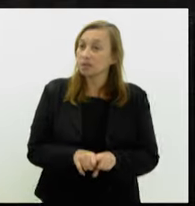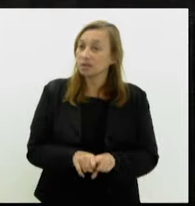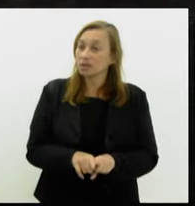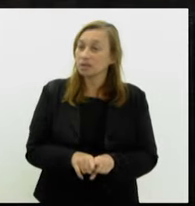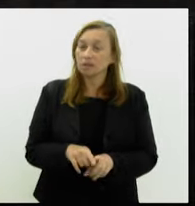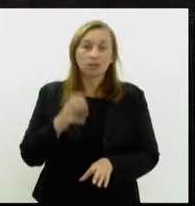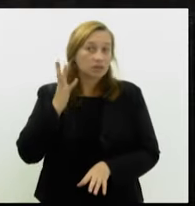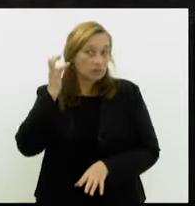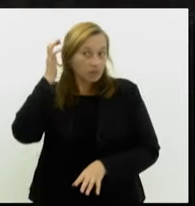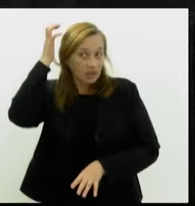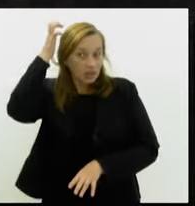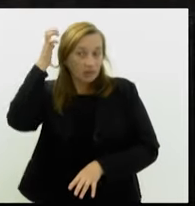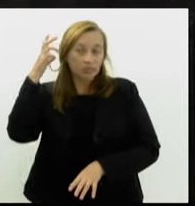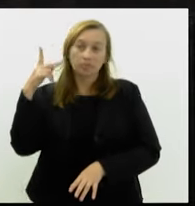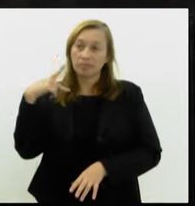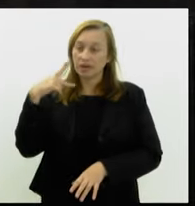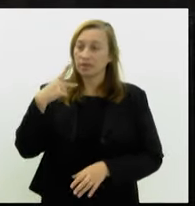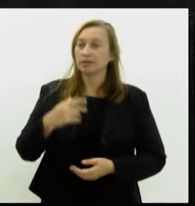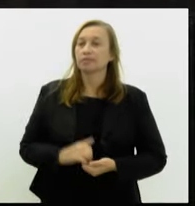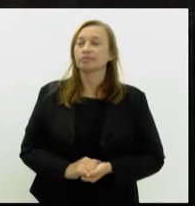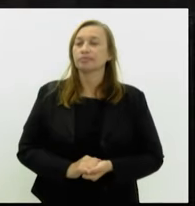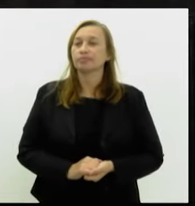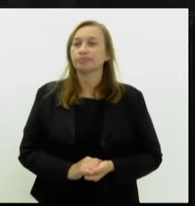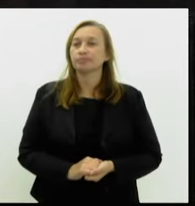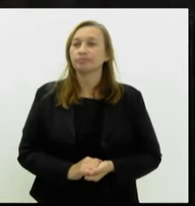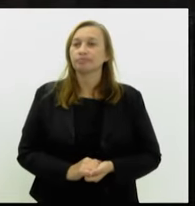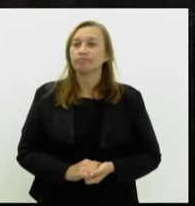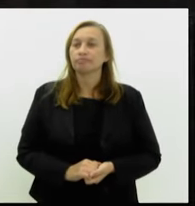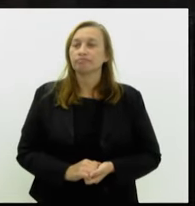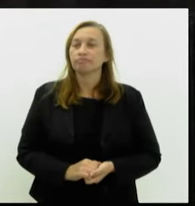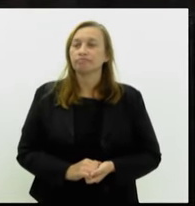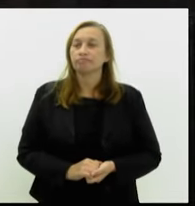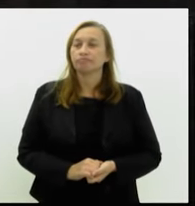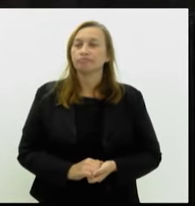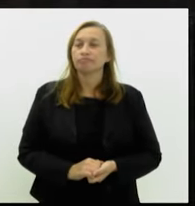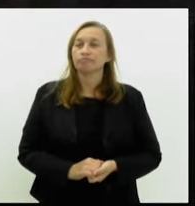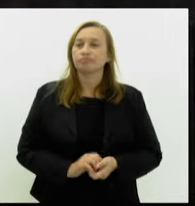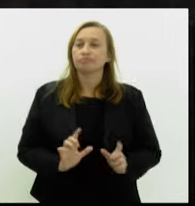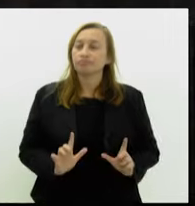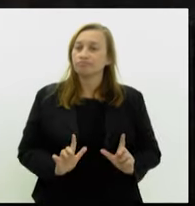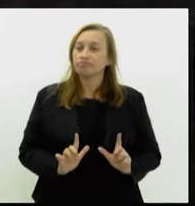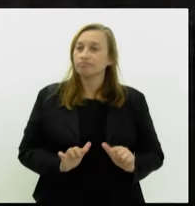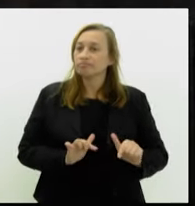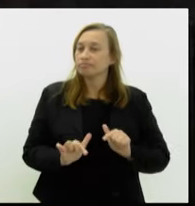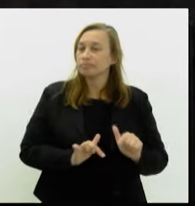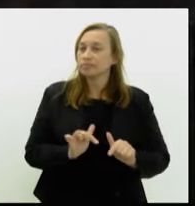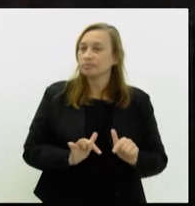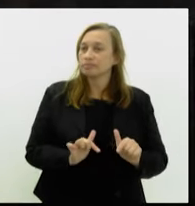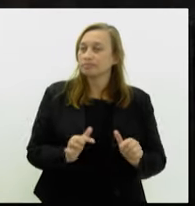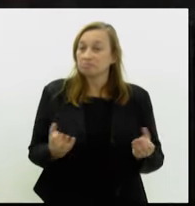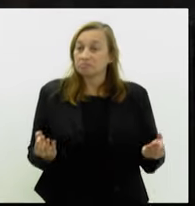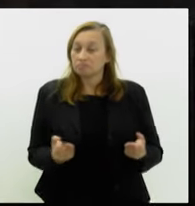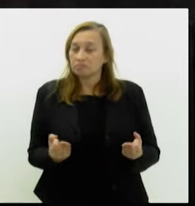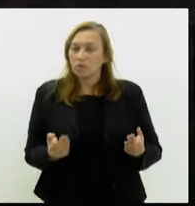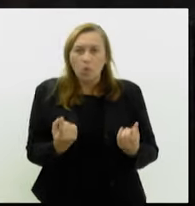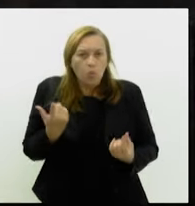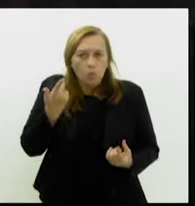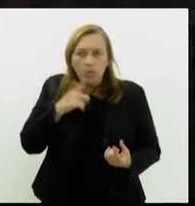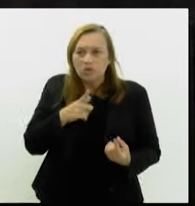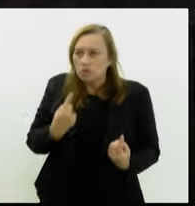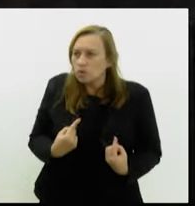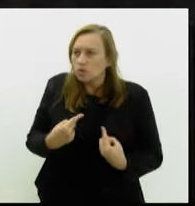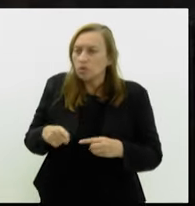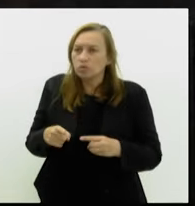Marielle parlamentar, que, com uma atuação irretocável, conseguiu enfrentar